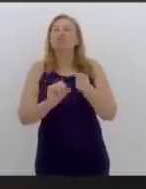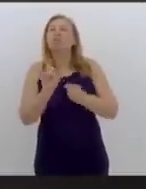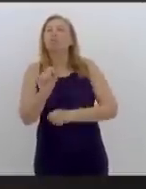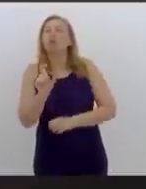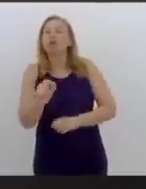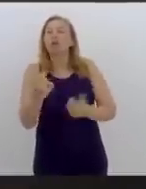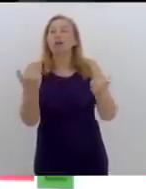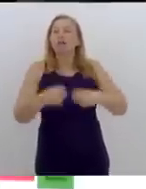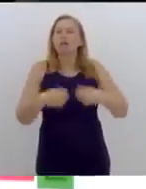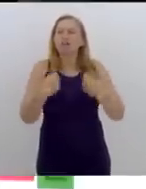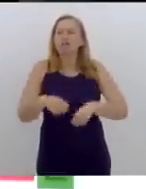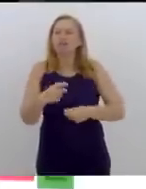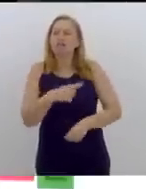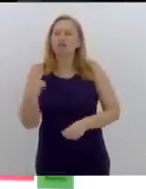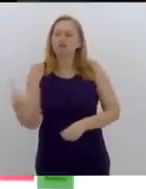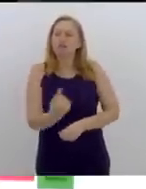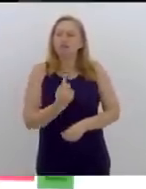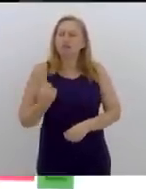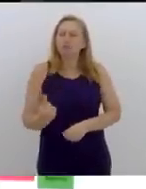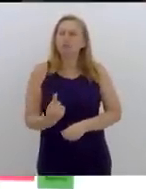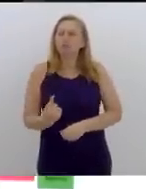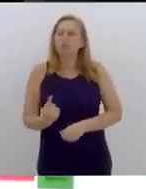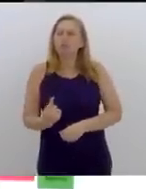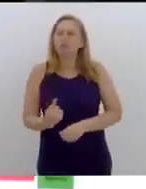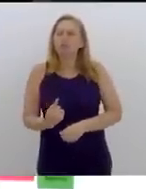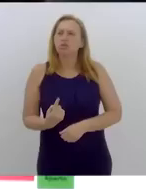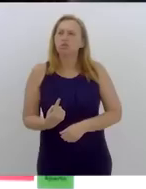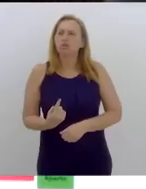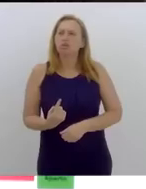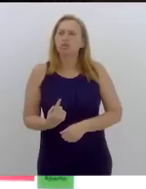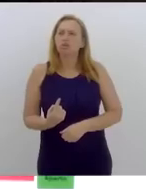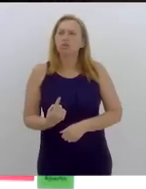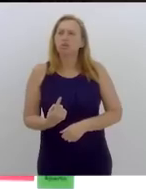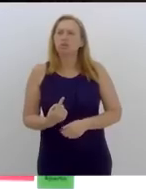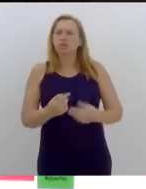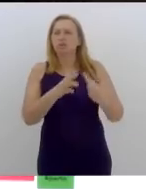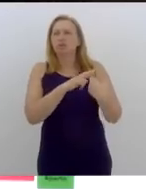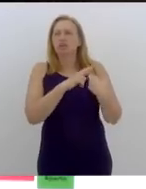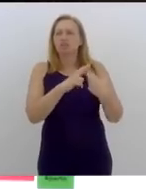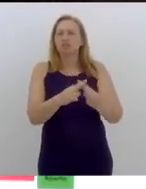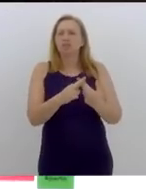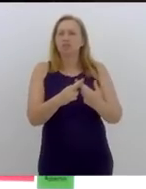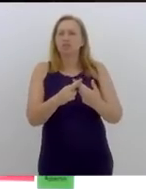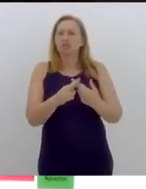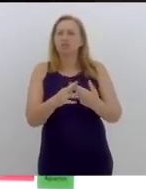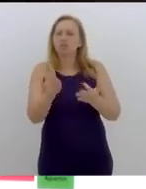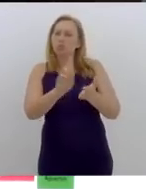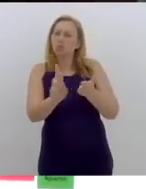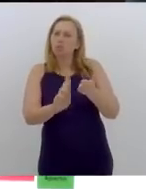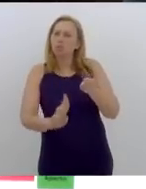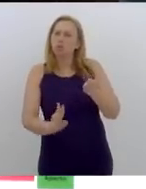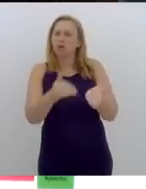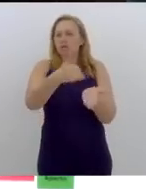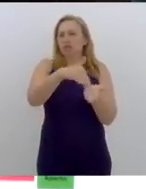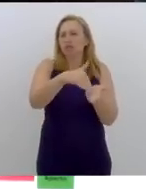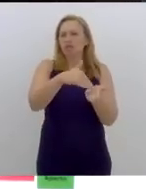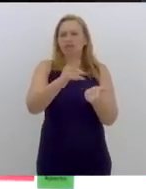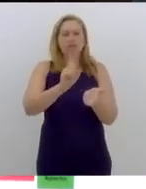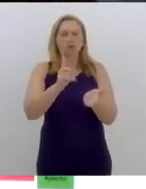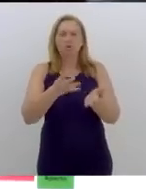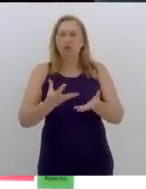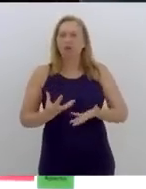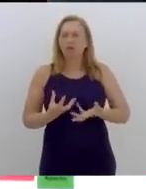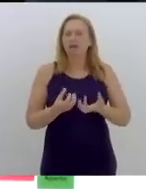vocês de um levantamento responsabilização o secretário não nos recebe